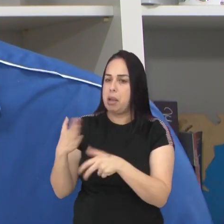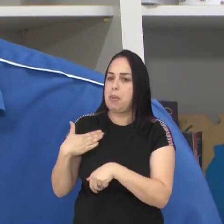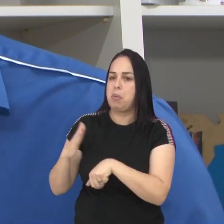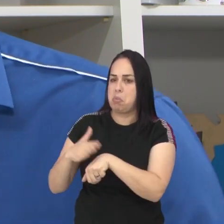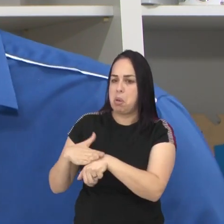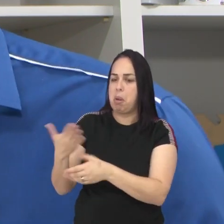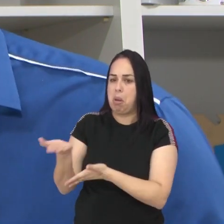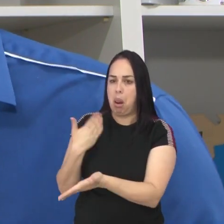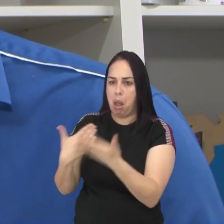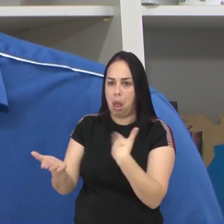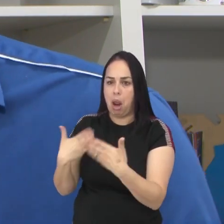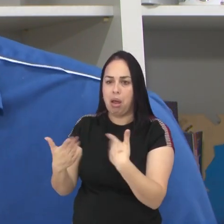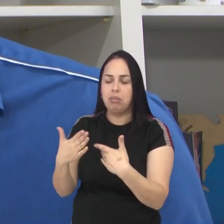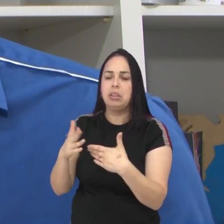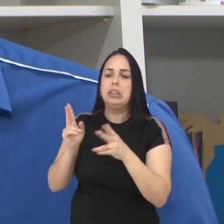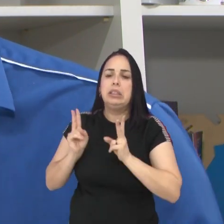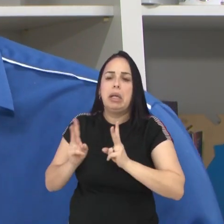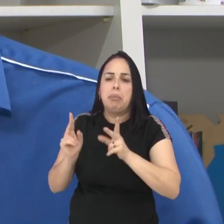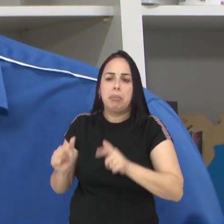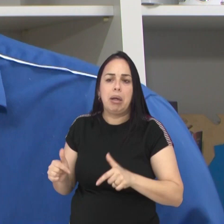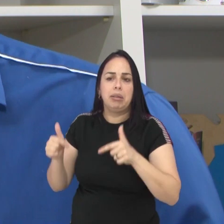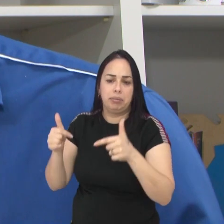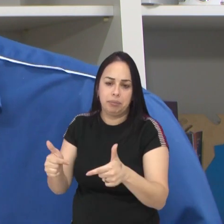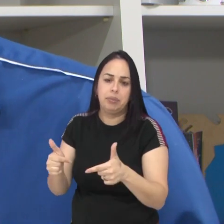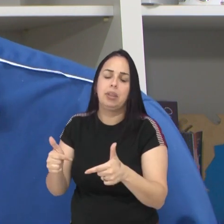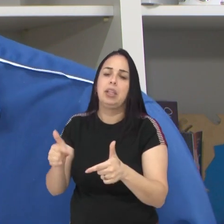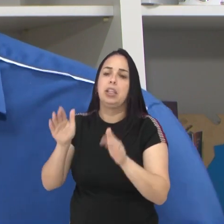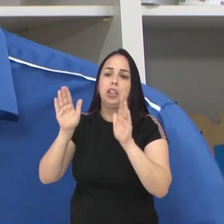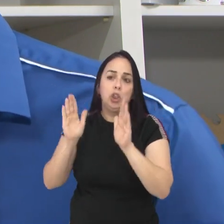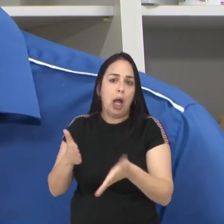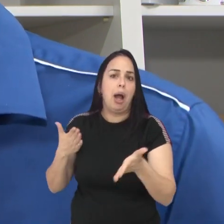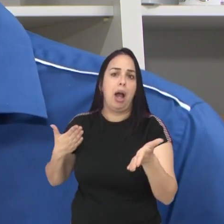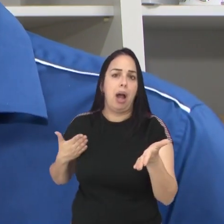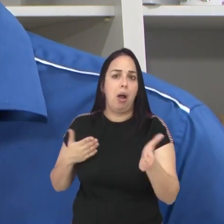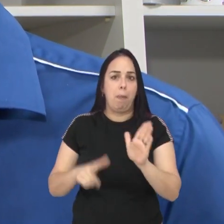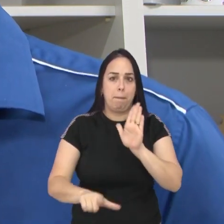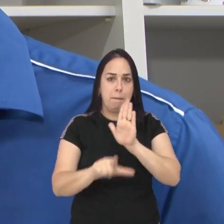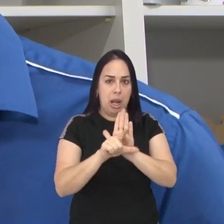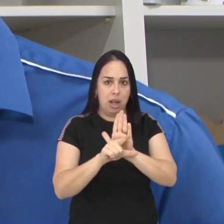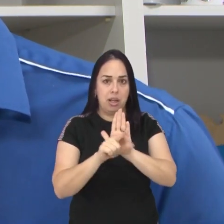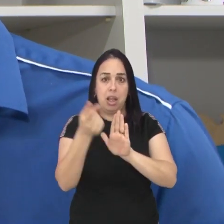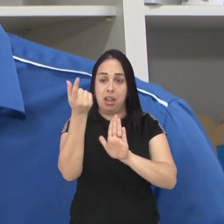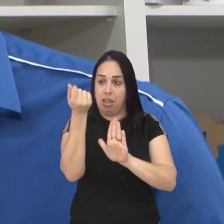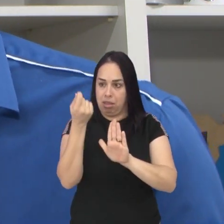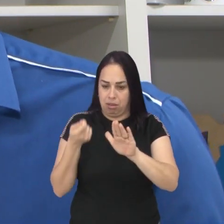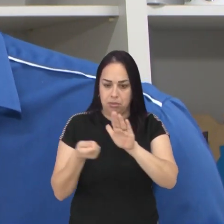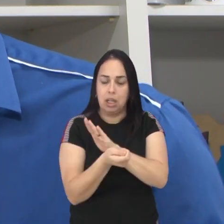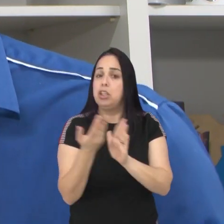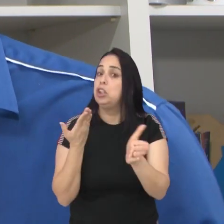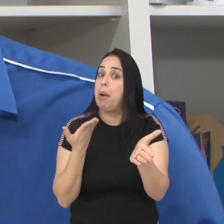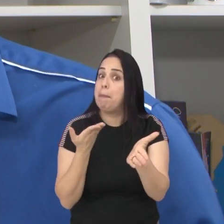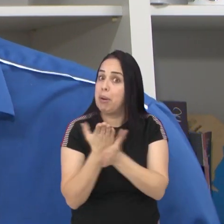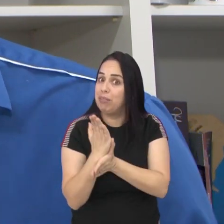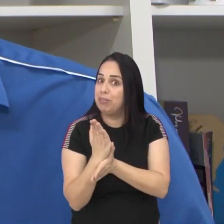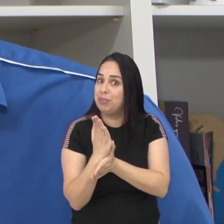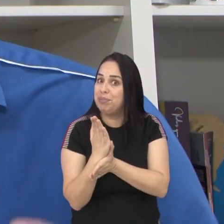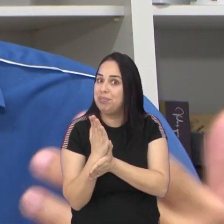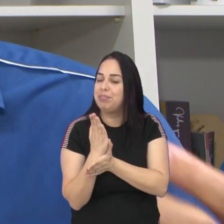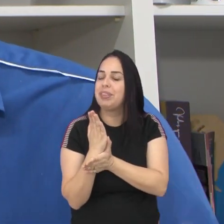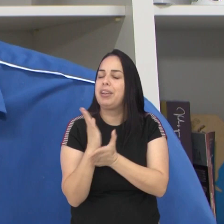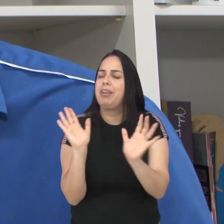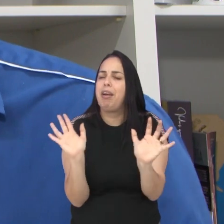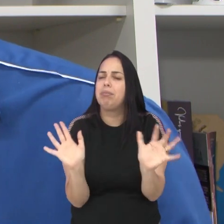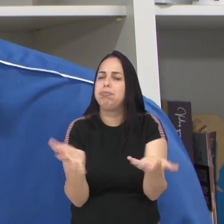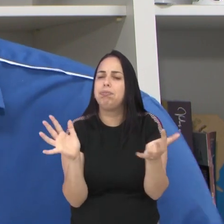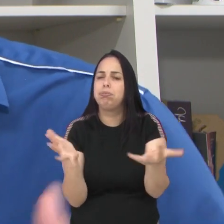Ricardo, onde nós temos várias ações, inclusive uma delas aprovada aqui na Câmara, a Lei de Incentivo Fiscal, né,